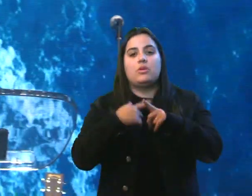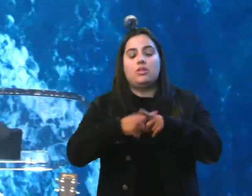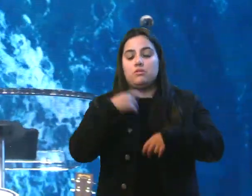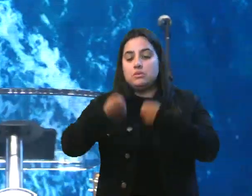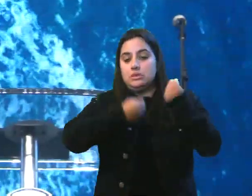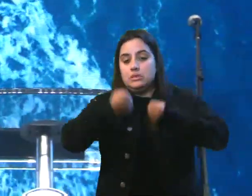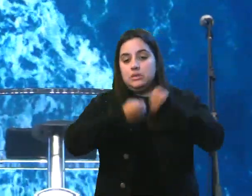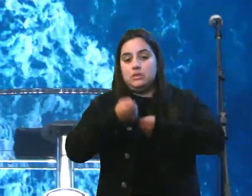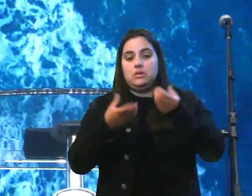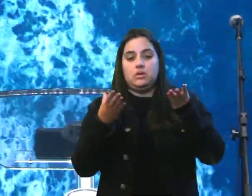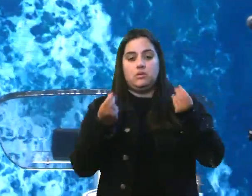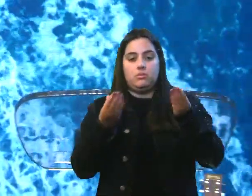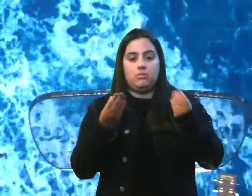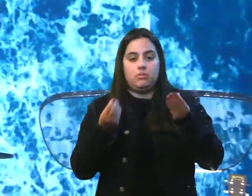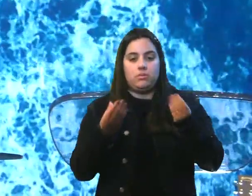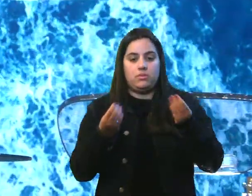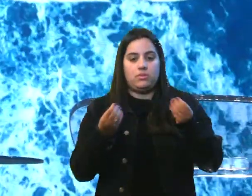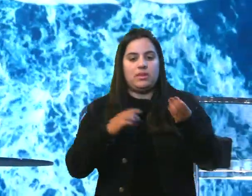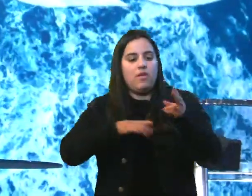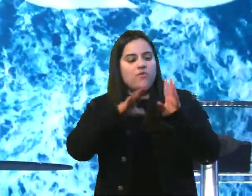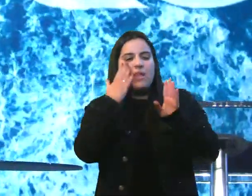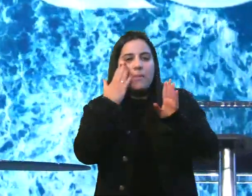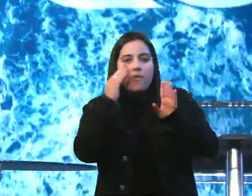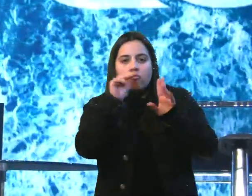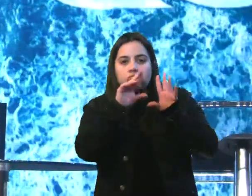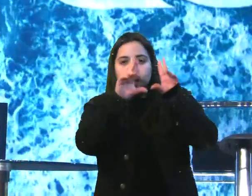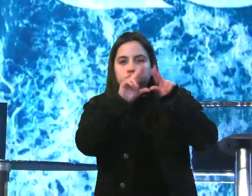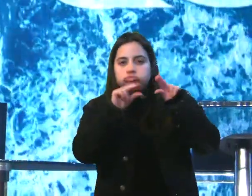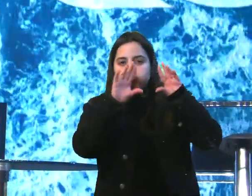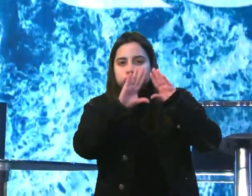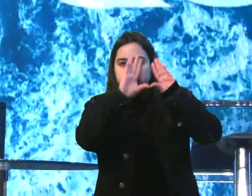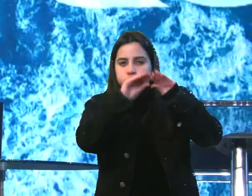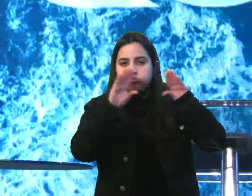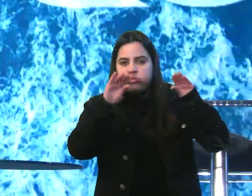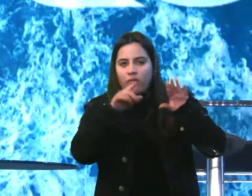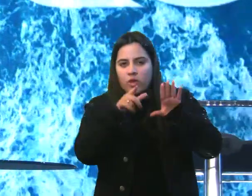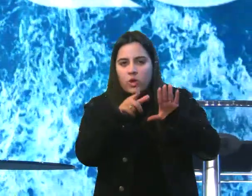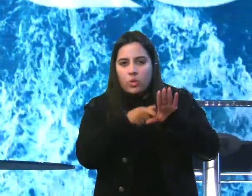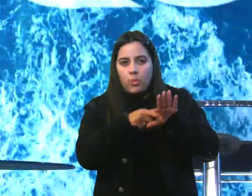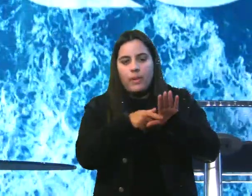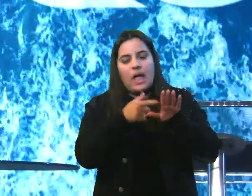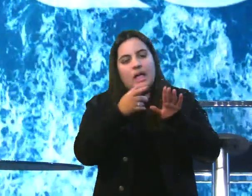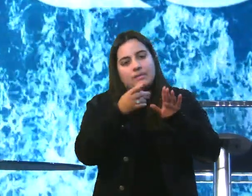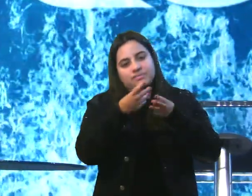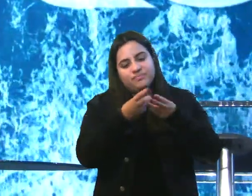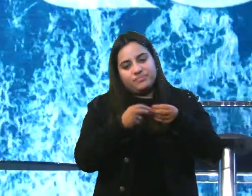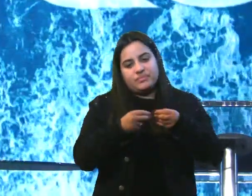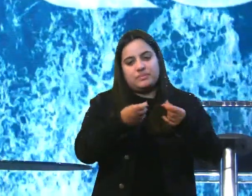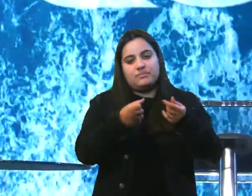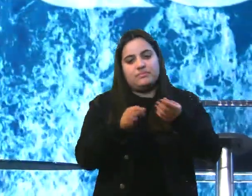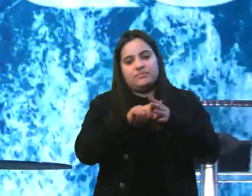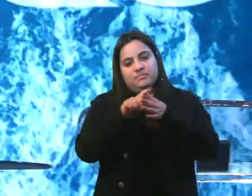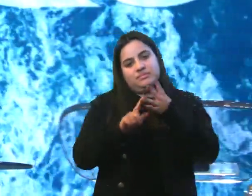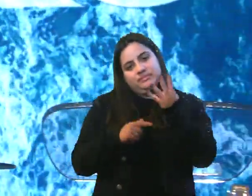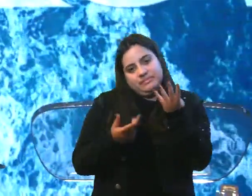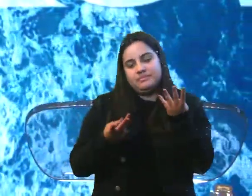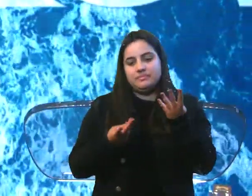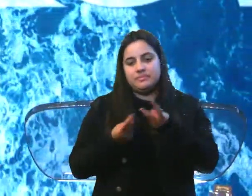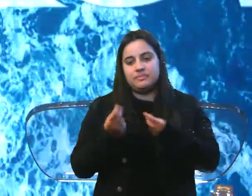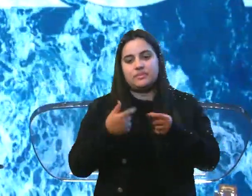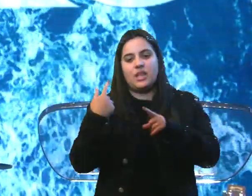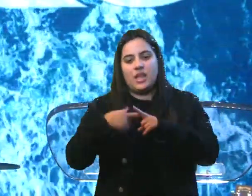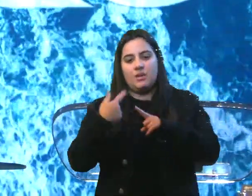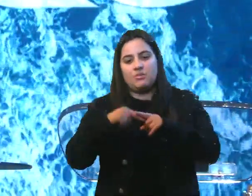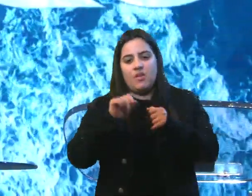muito. E aí o coxinho que chama, né? Aquela parte fofinha da patinha rasgou. Das 4 patinhas. Aí precisou